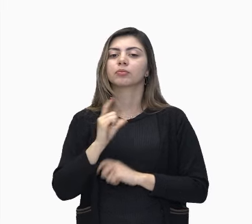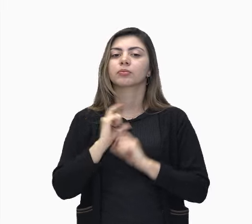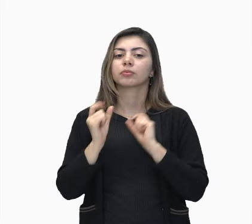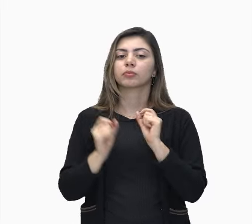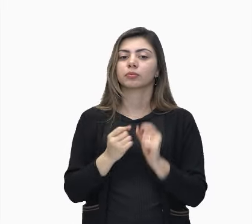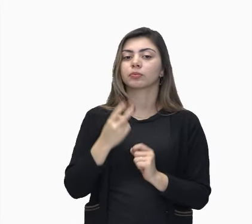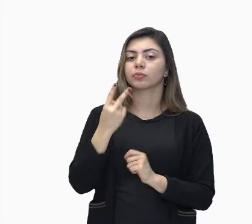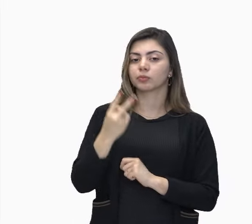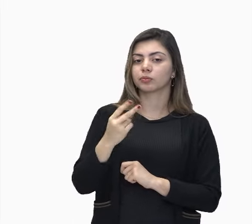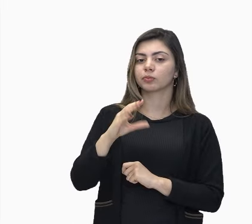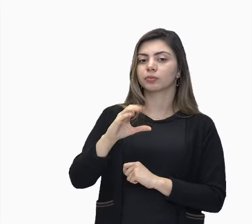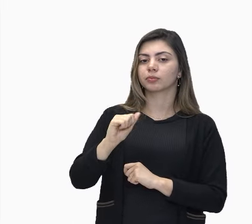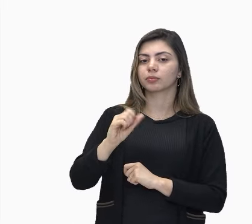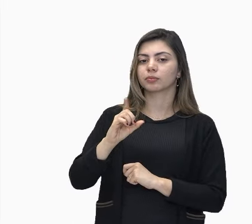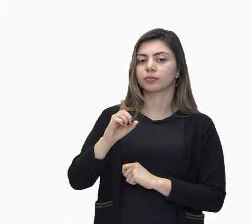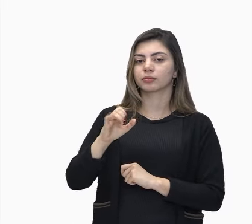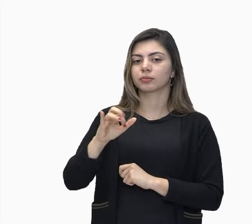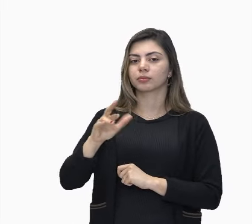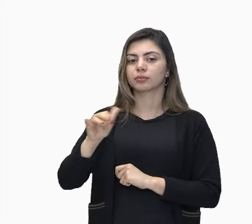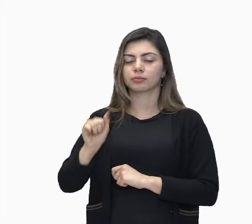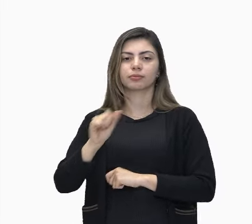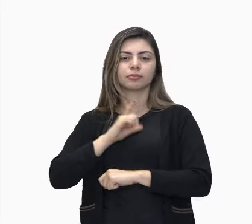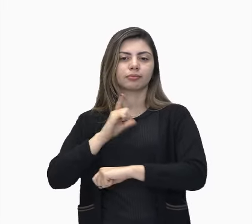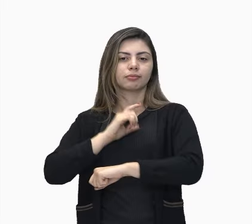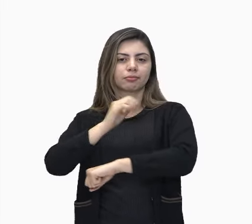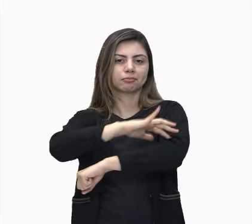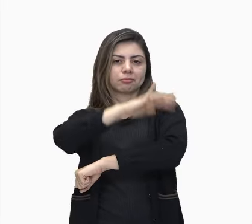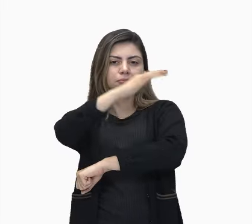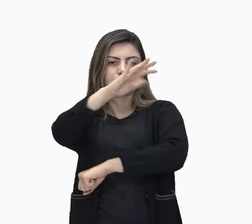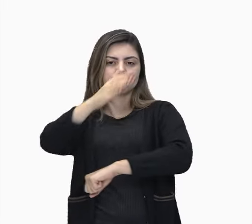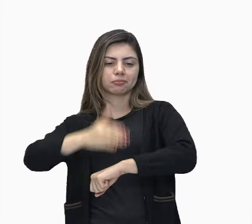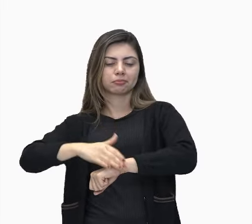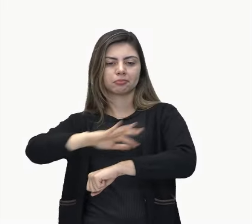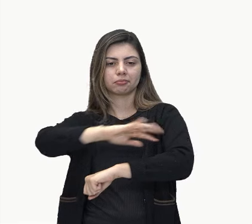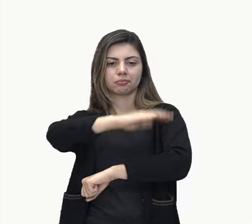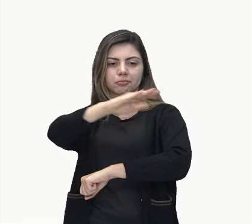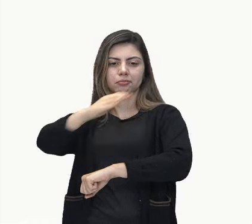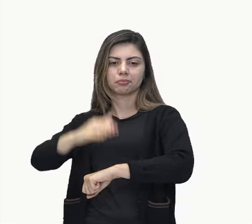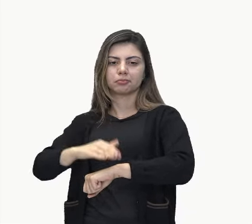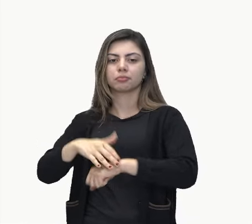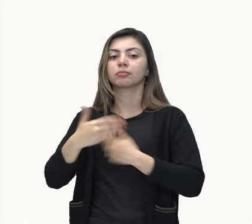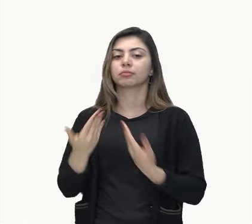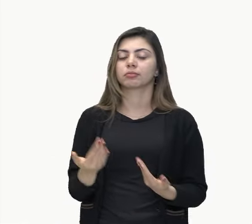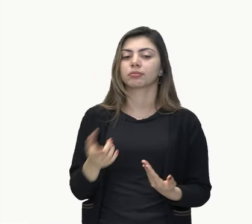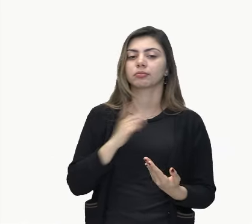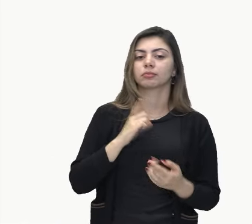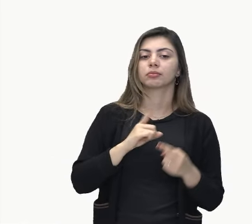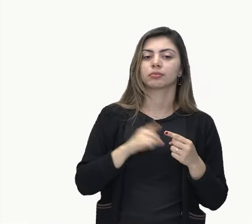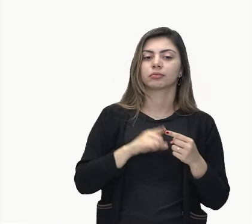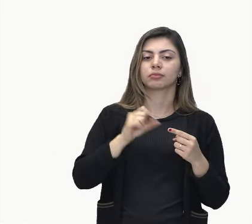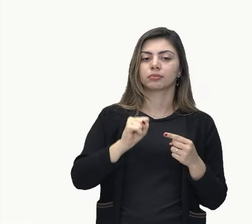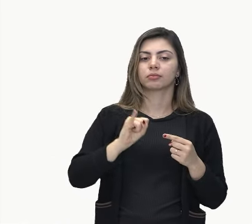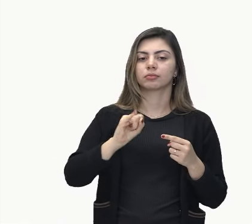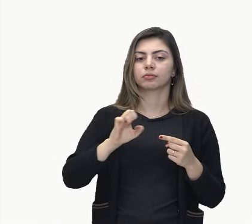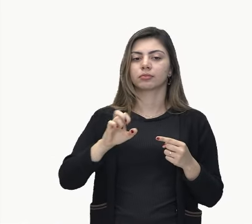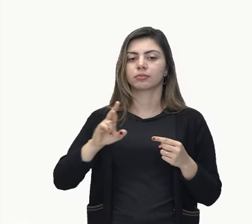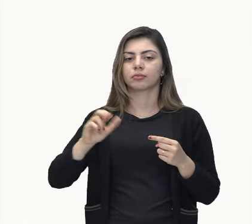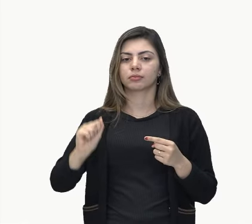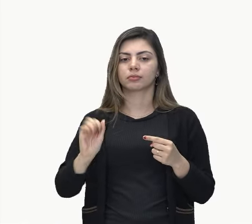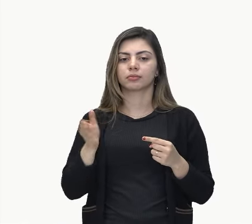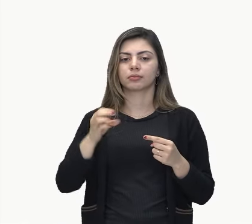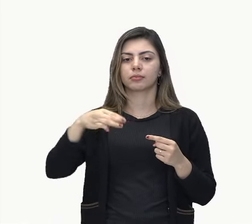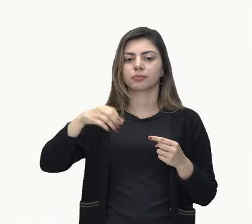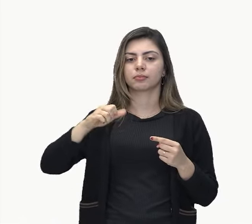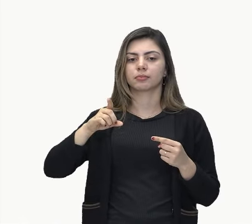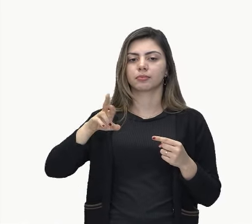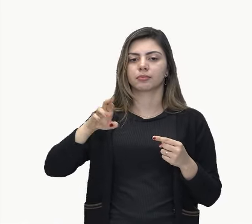cadeias de montanhas, tá? Teremos aí tanto a parte da Sierra Madre